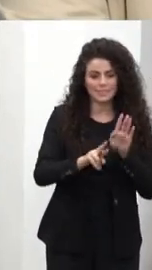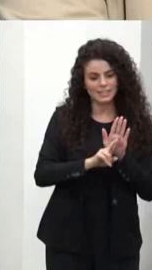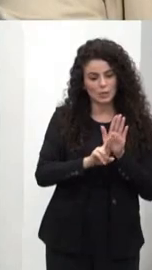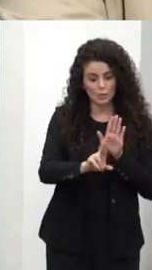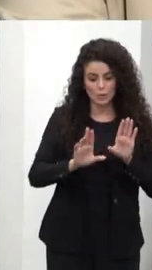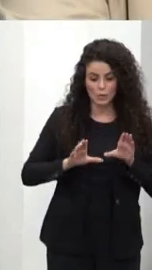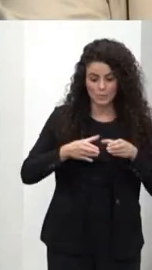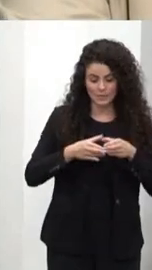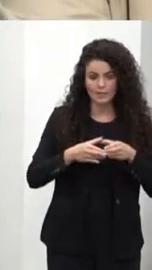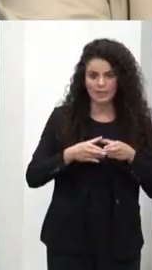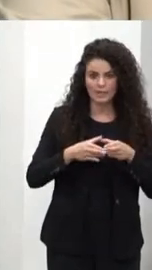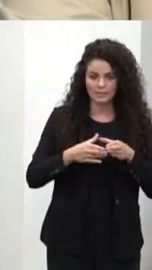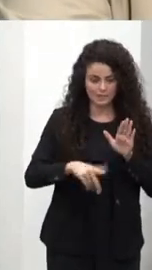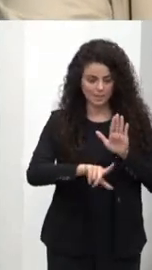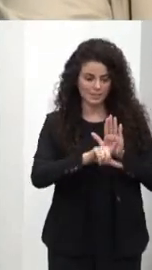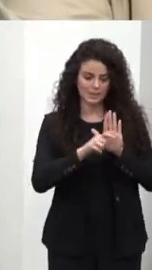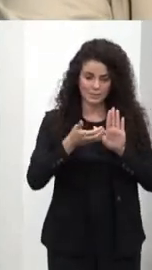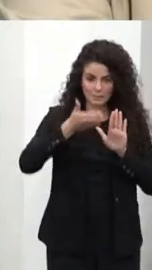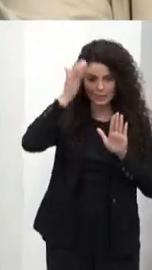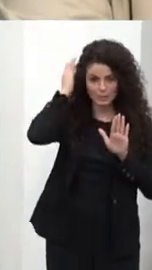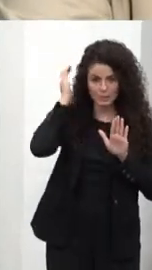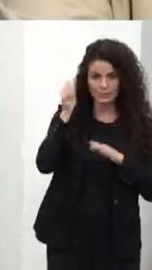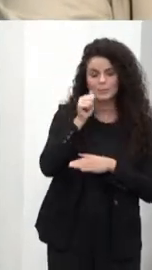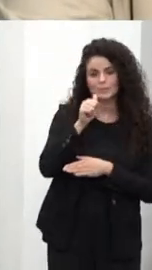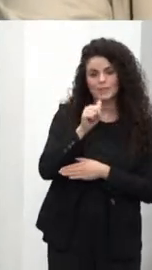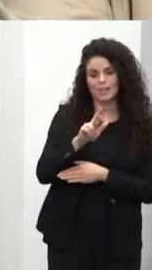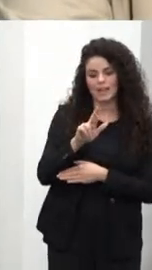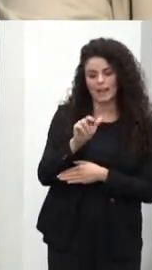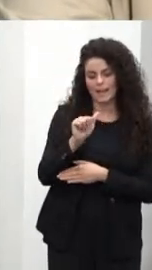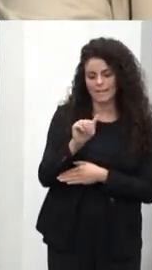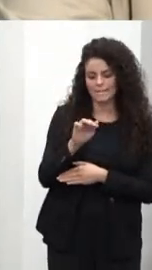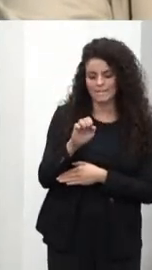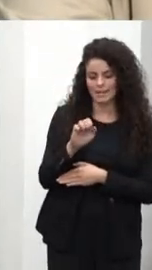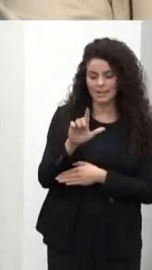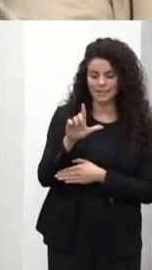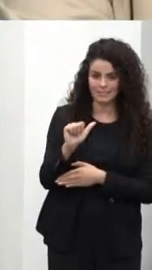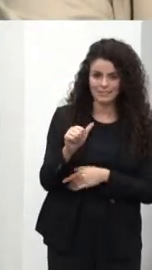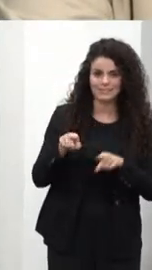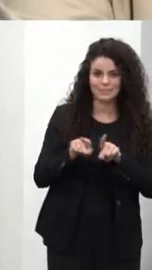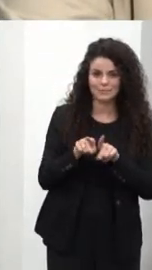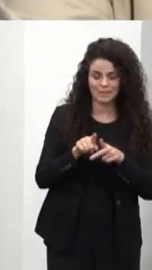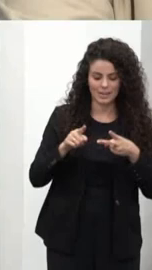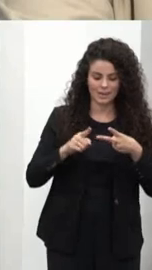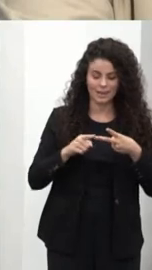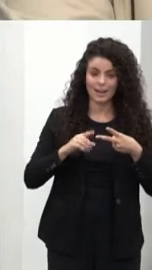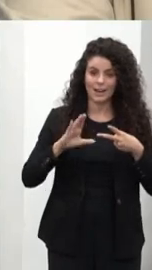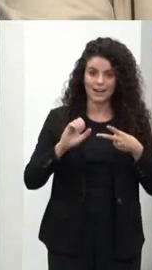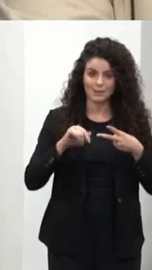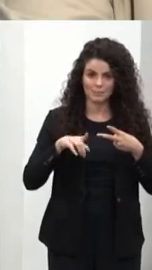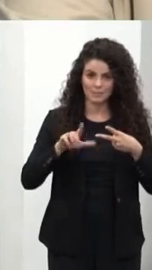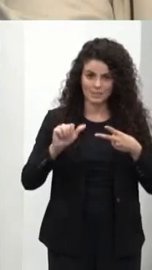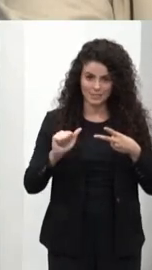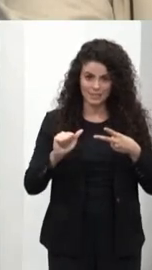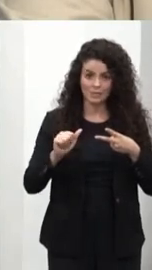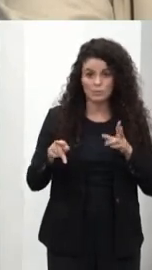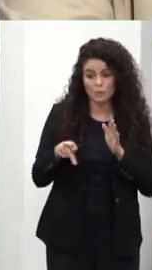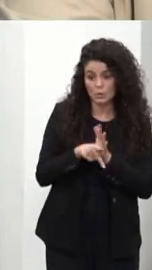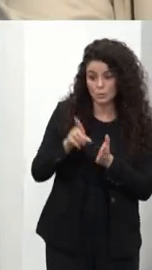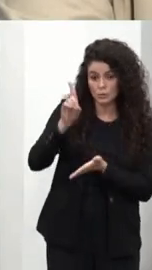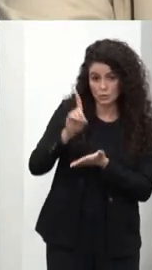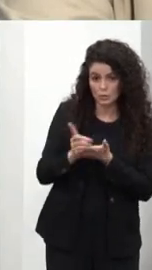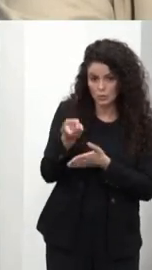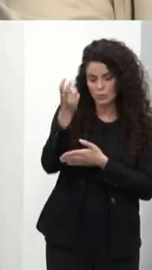da Lei Paulo Gustavo a Rafaela que está aqui conosco a Camila diretora de Cultura de Garopaba e